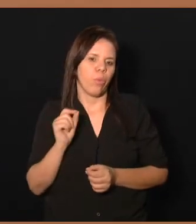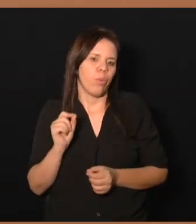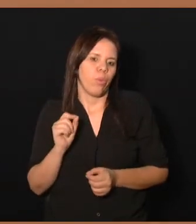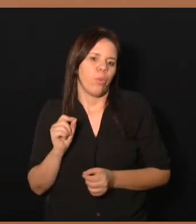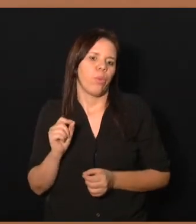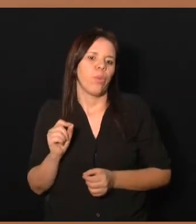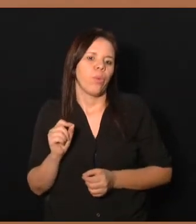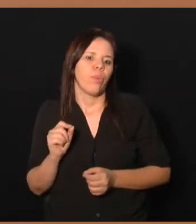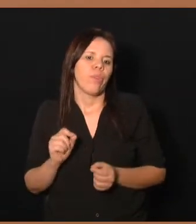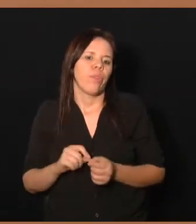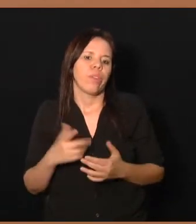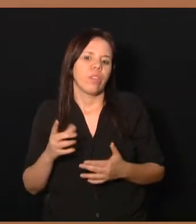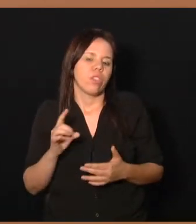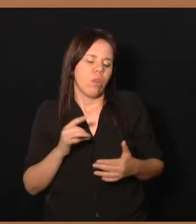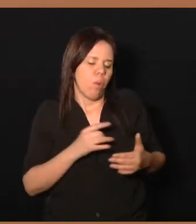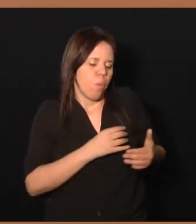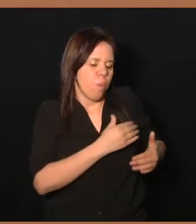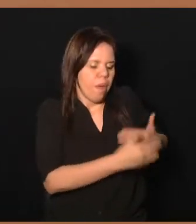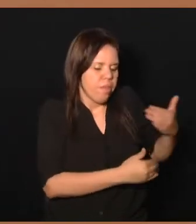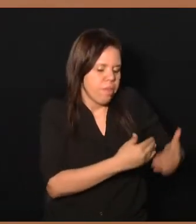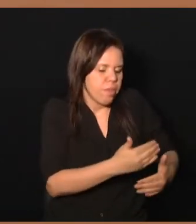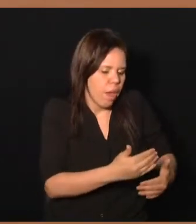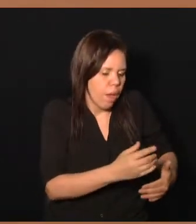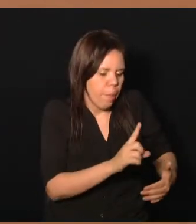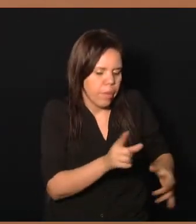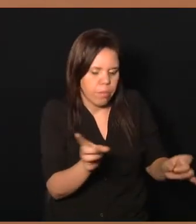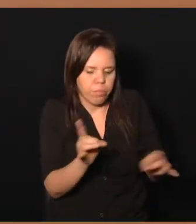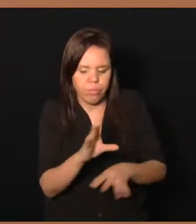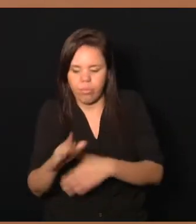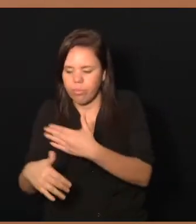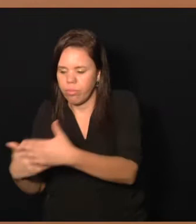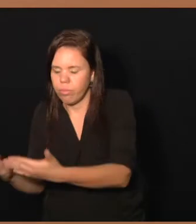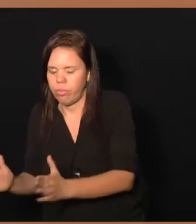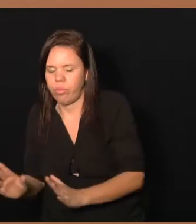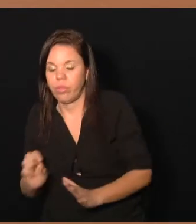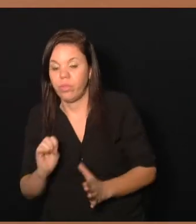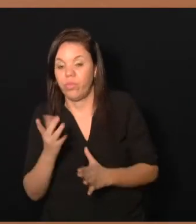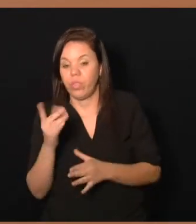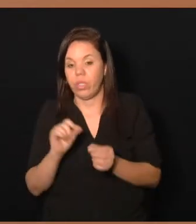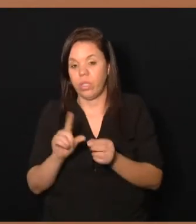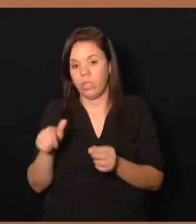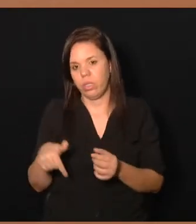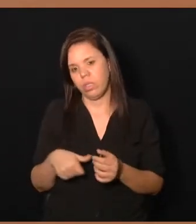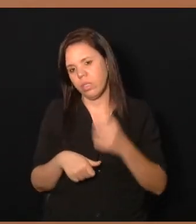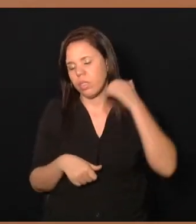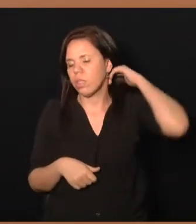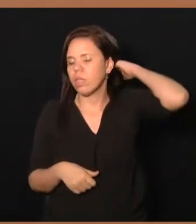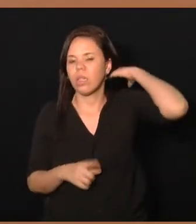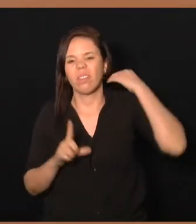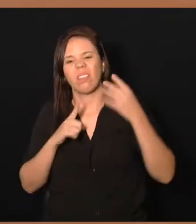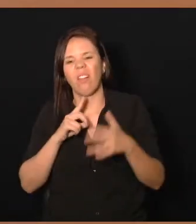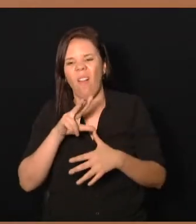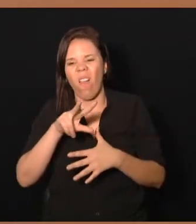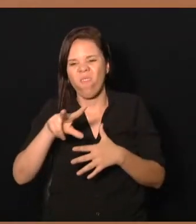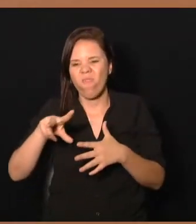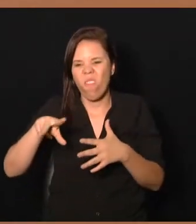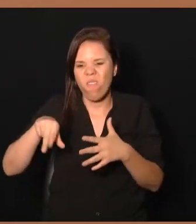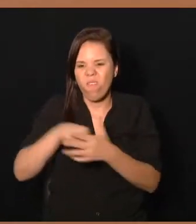deixar ou fazer por etapas, porque quando você faz por etapas, o que acontece? Existe a corrupção.